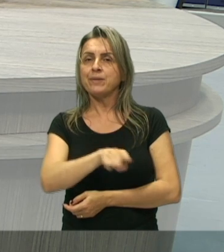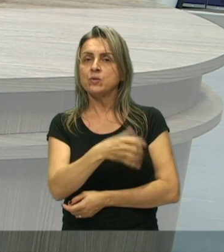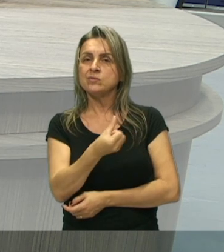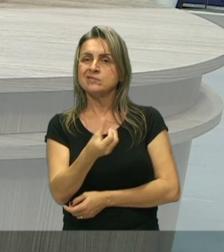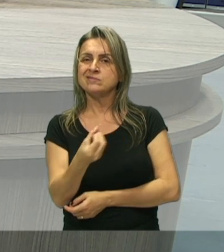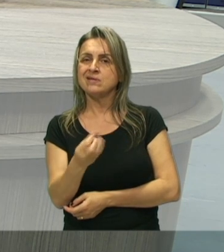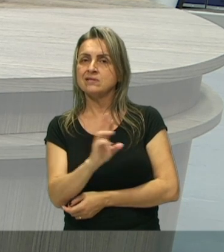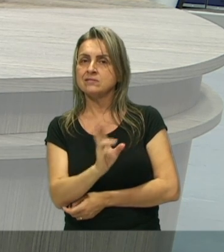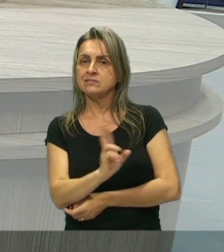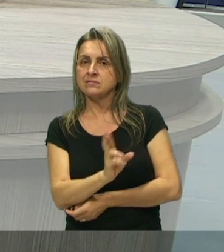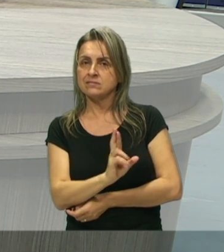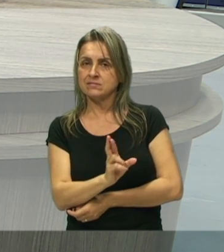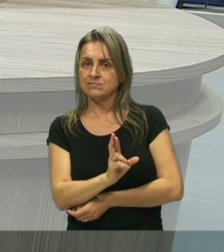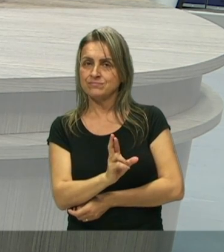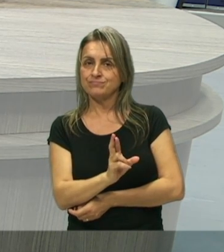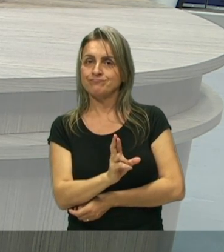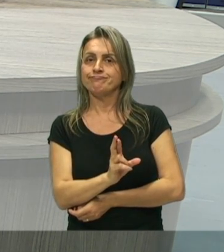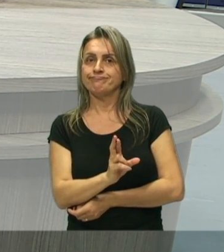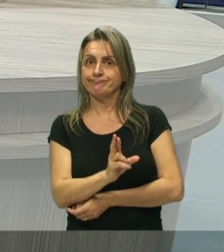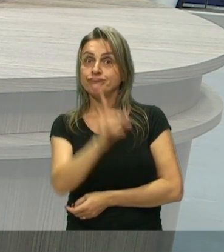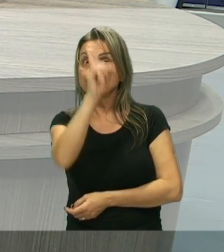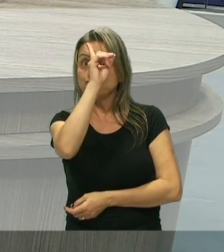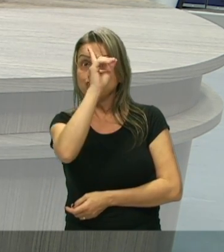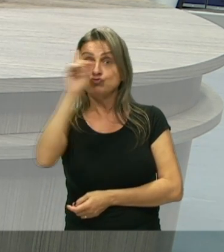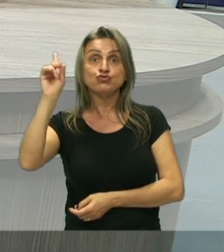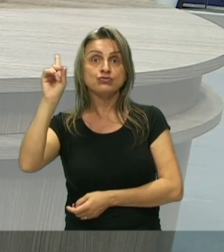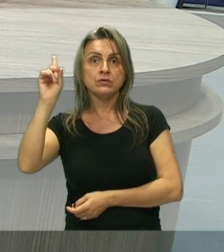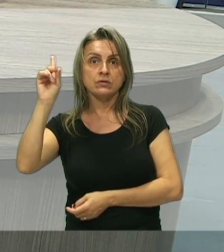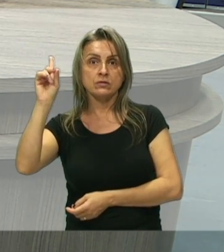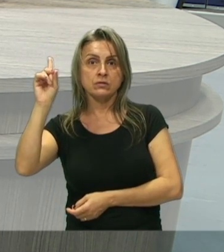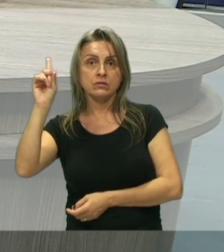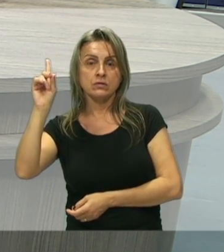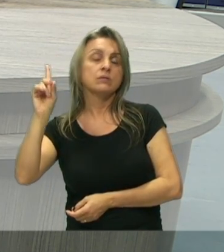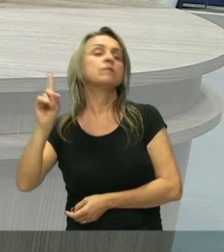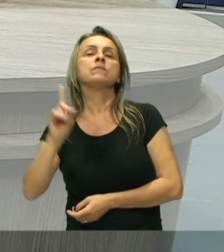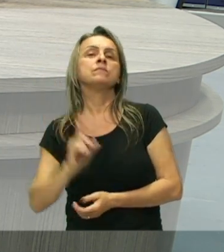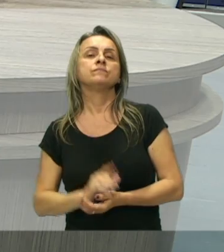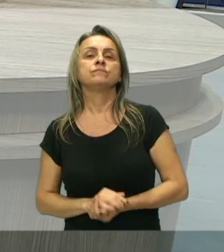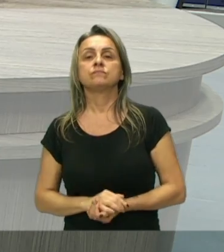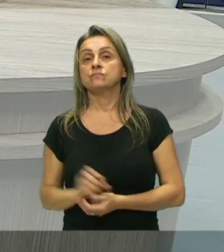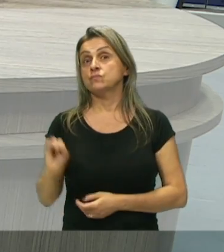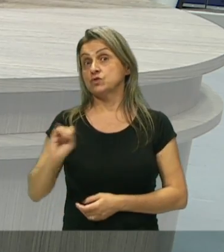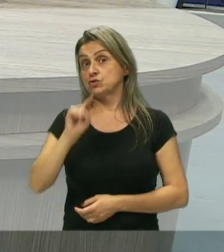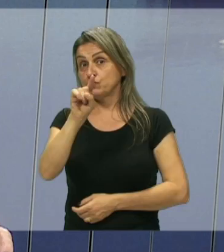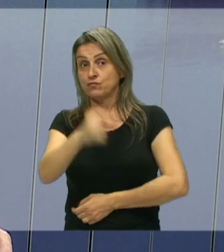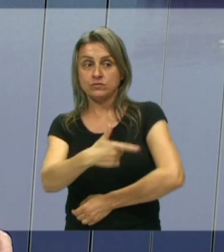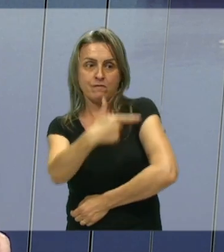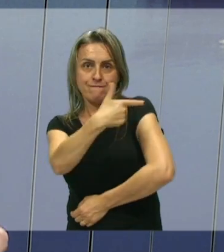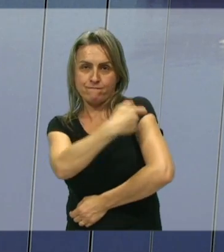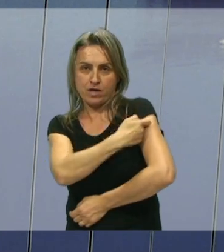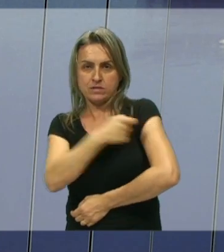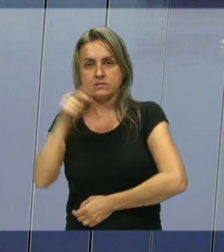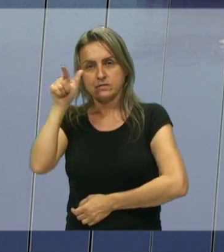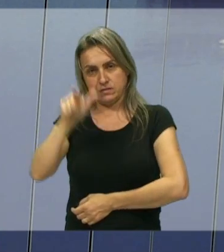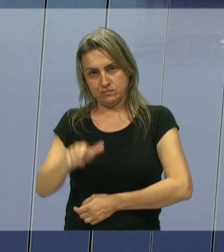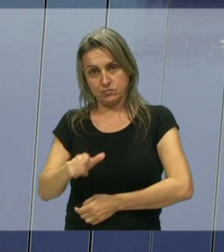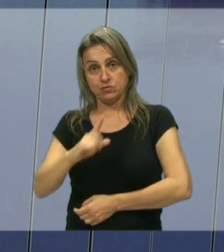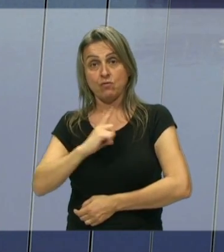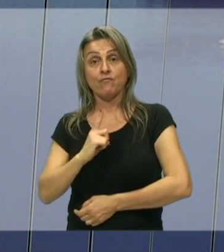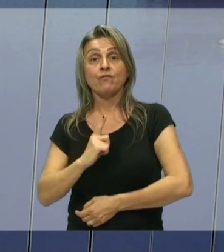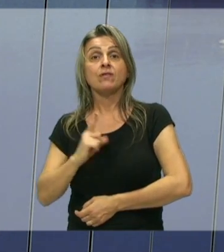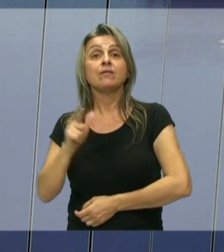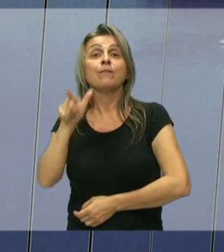R$1.600 a diária. Então, quando você vacina as pessoas, você vai ter menos pessoas usando uma